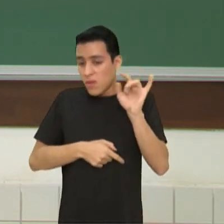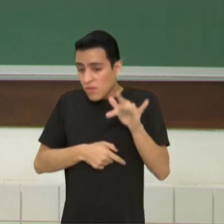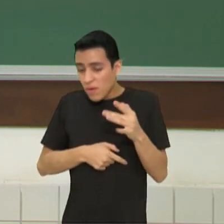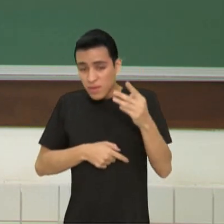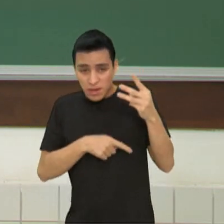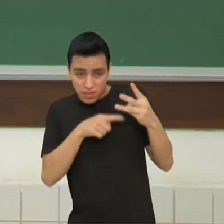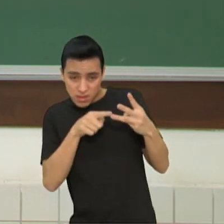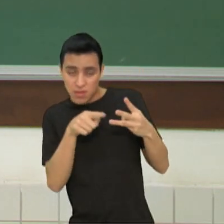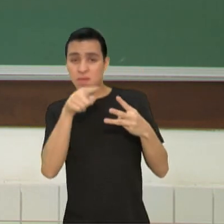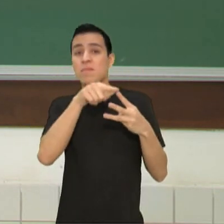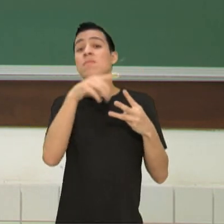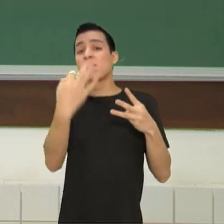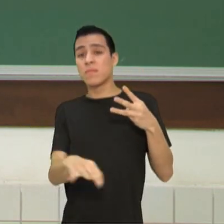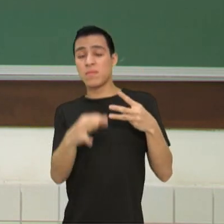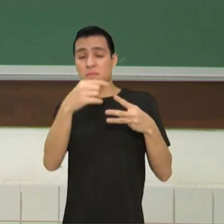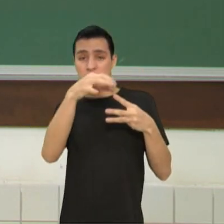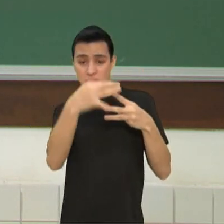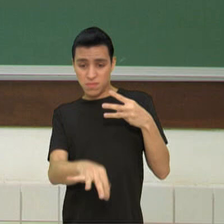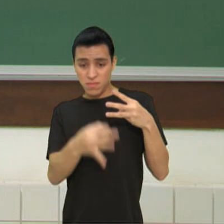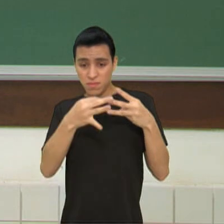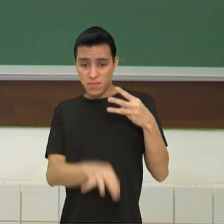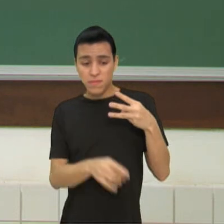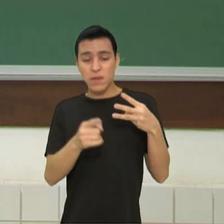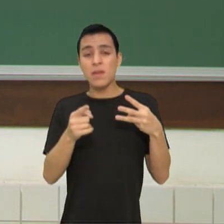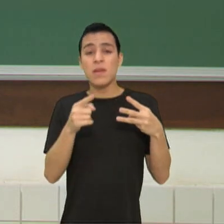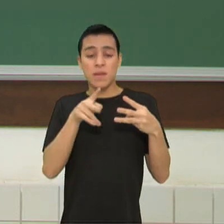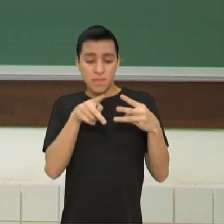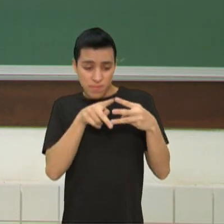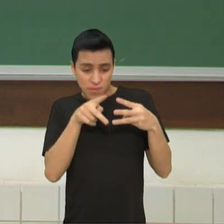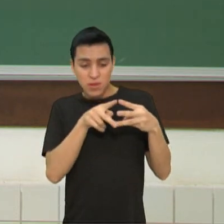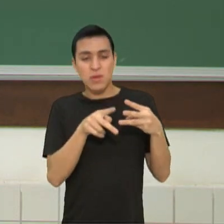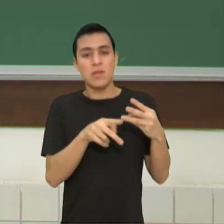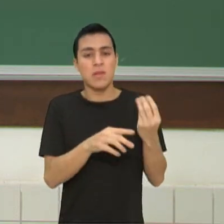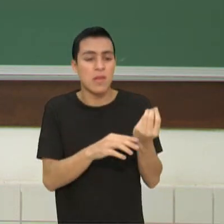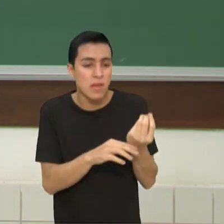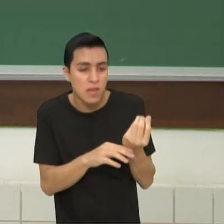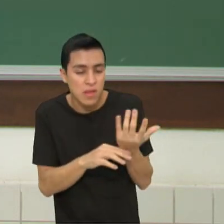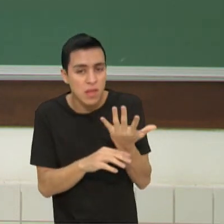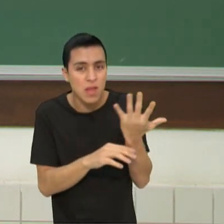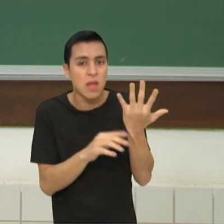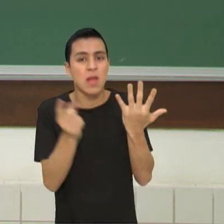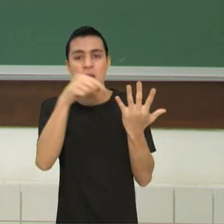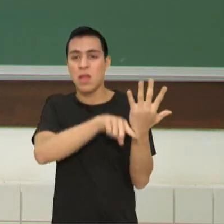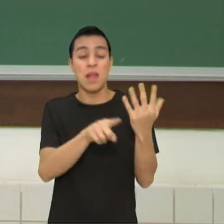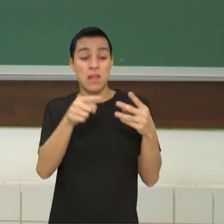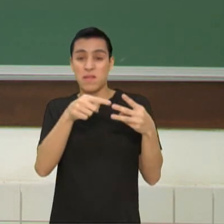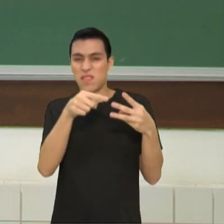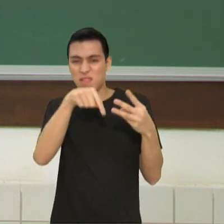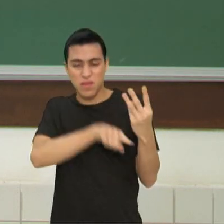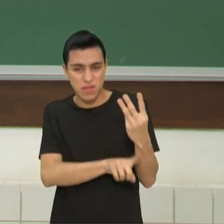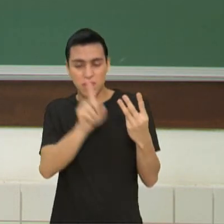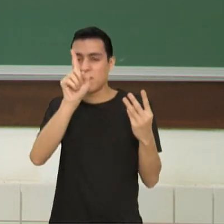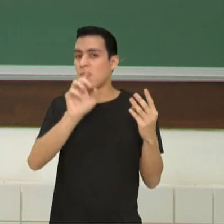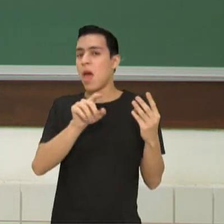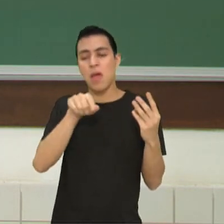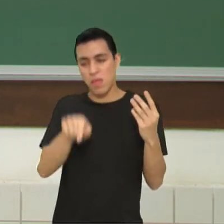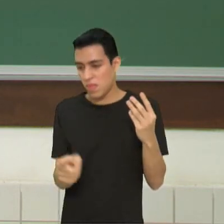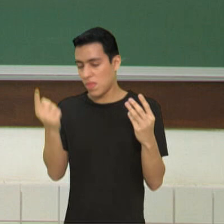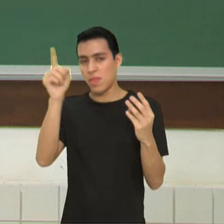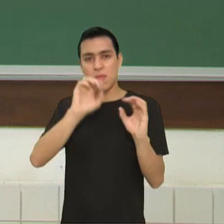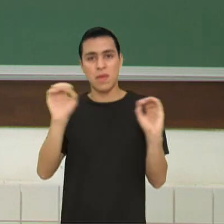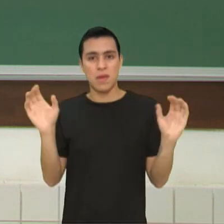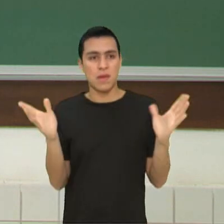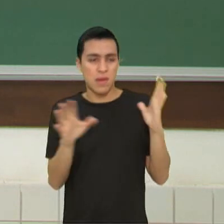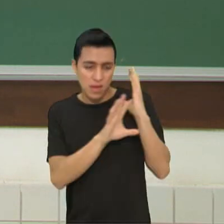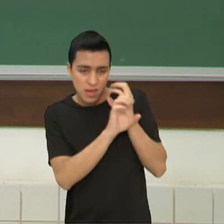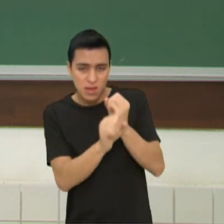e a 1 como certas, porque aqui diz que os dois fazem fotossíntese. Não. Pessoal, fechando